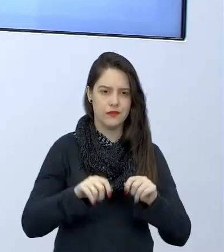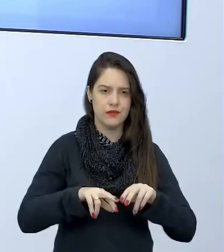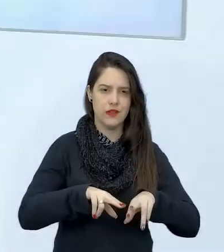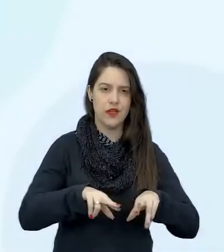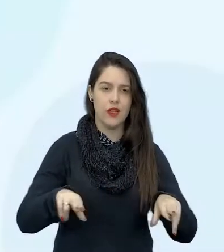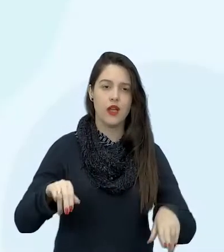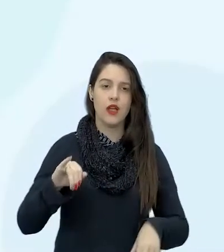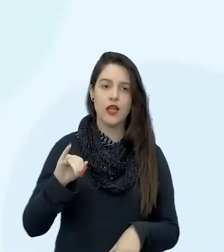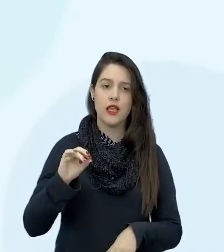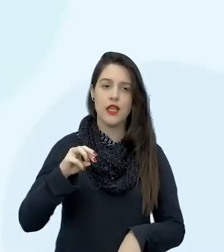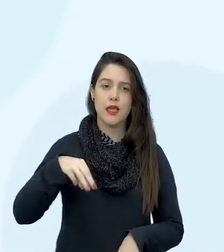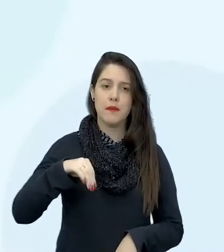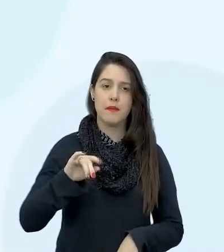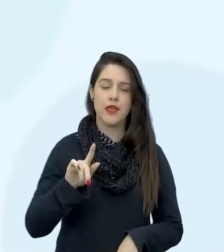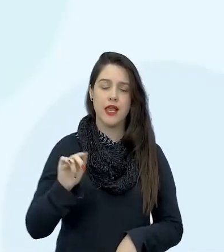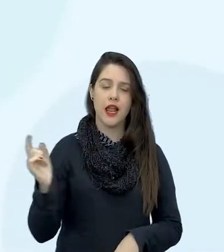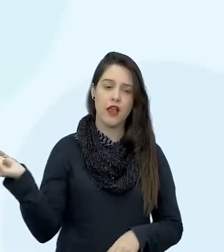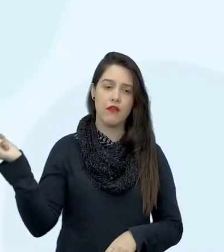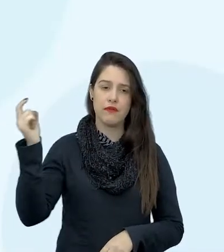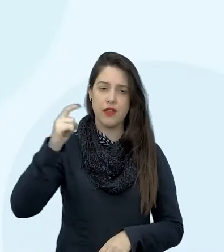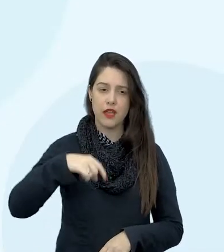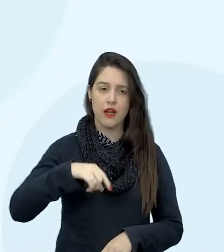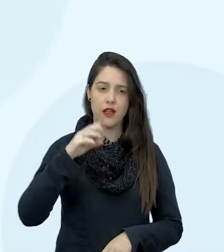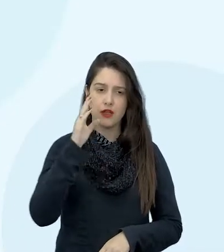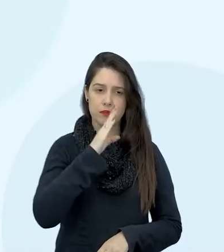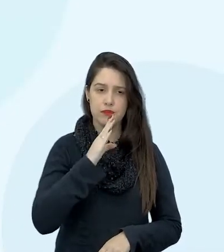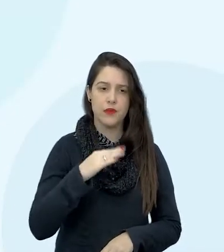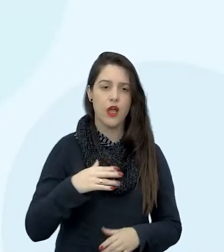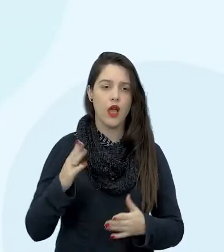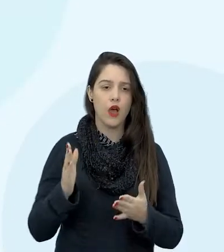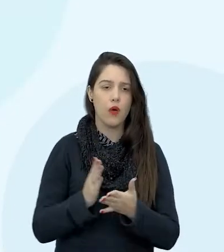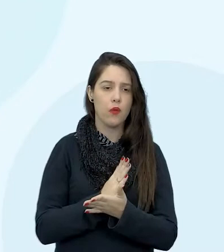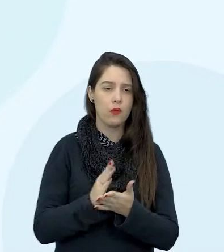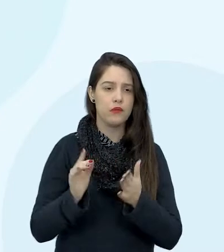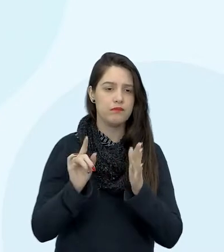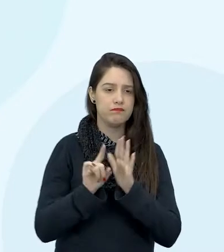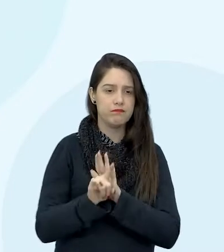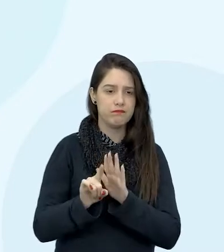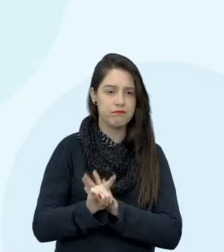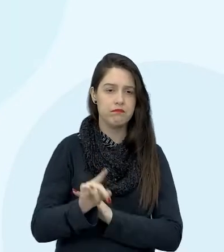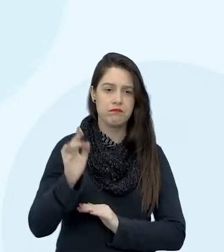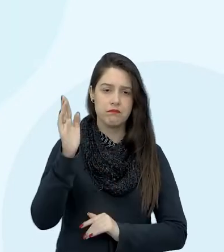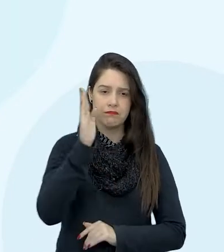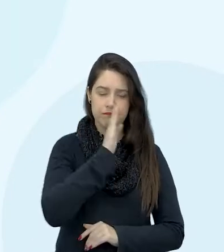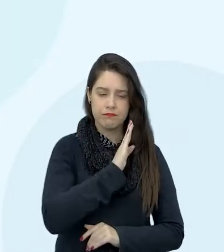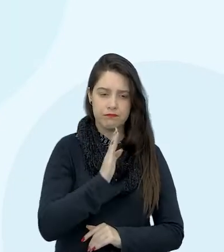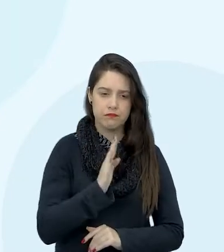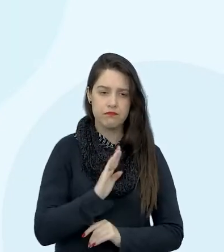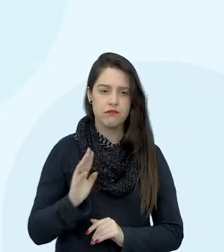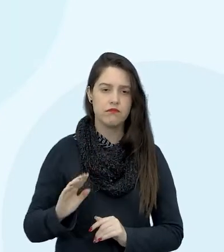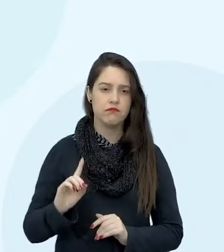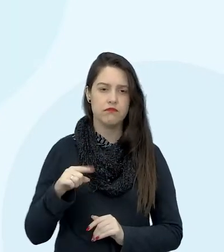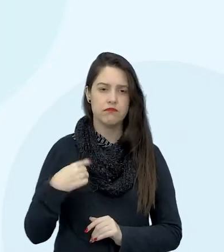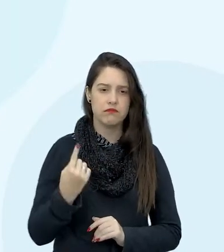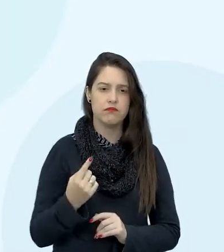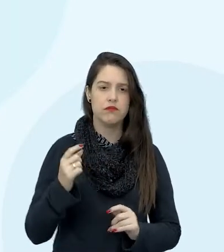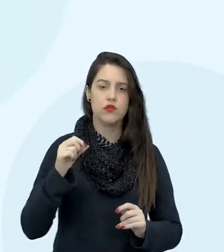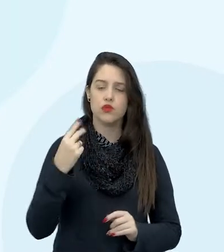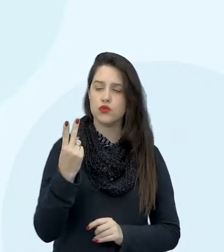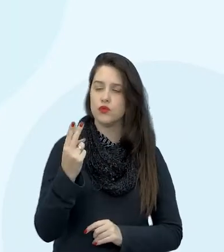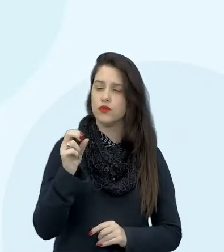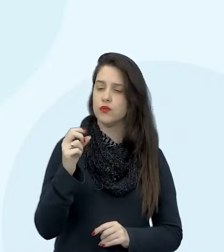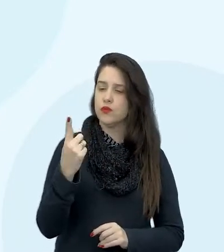para cá ou se refugiaram devido a guerras e outras questões no Brasil. Se a gente pegar o recorte de 2012